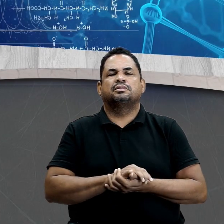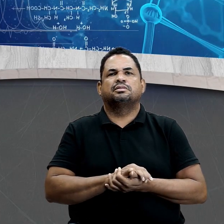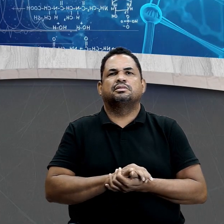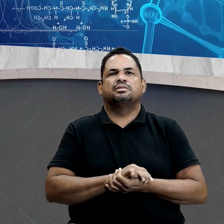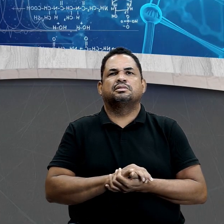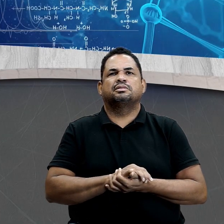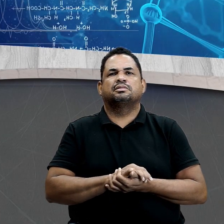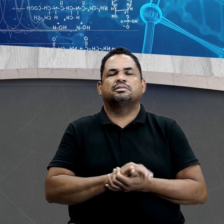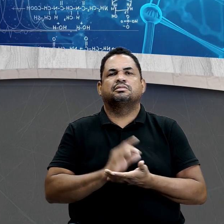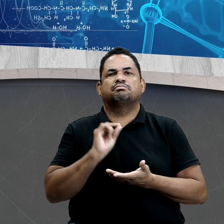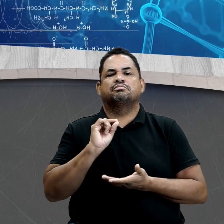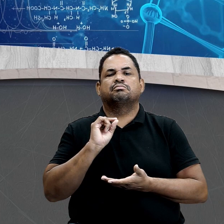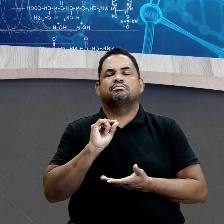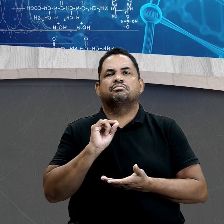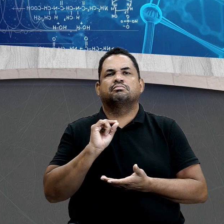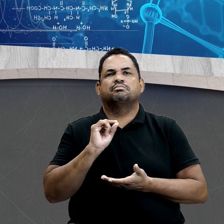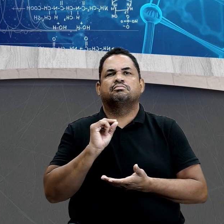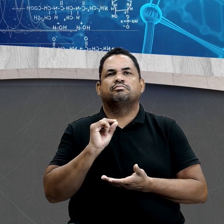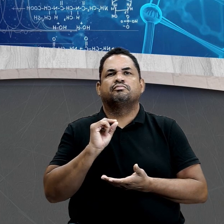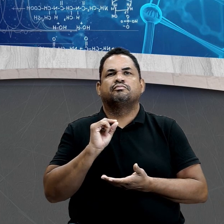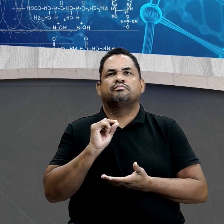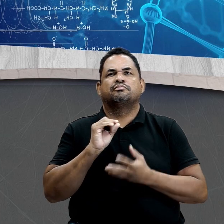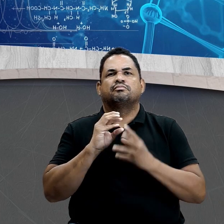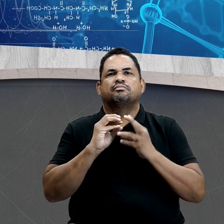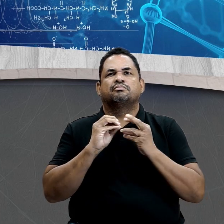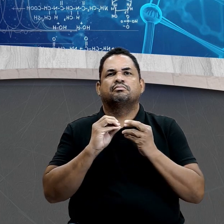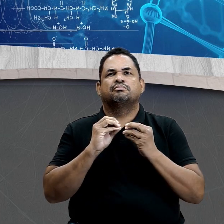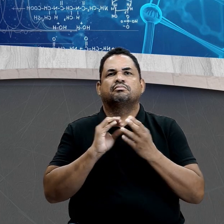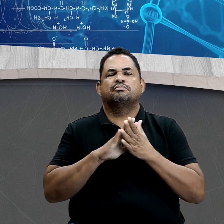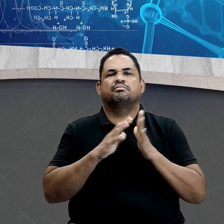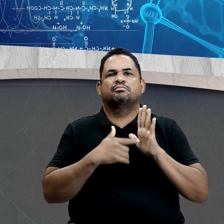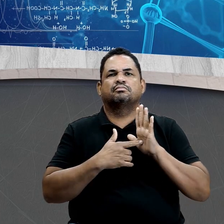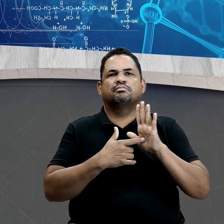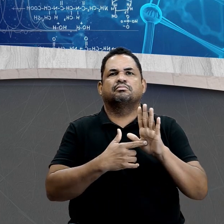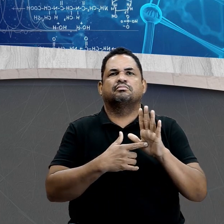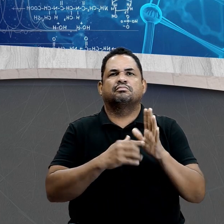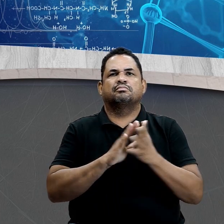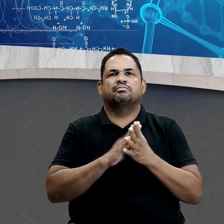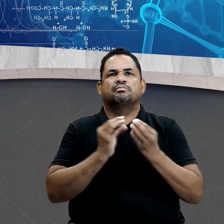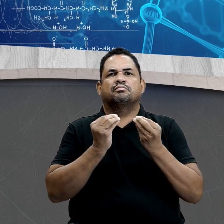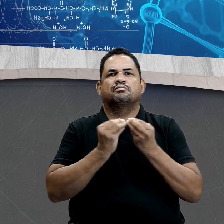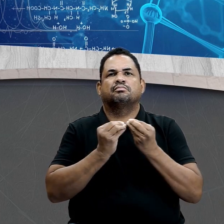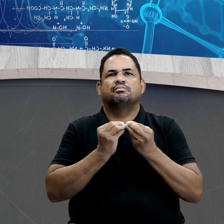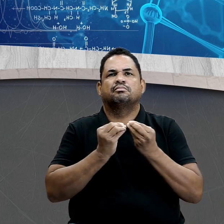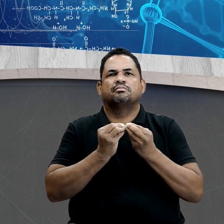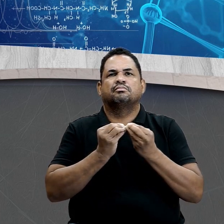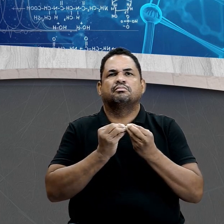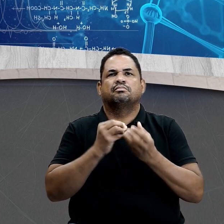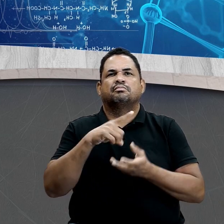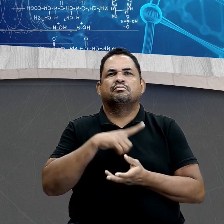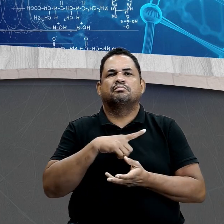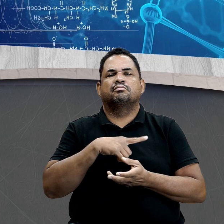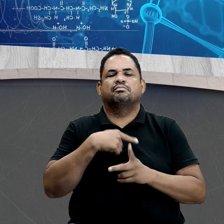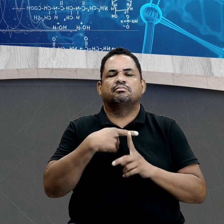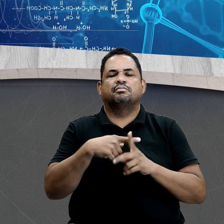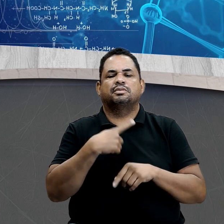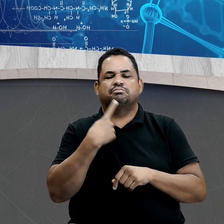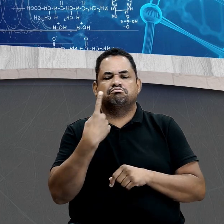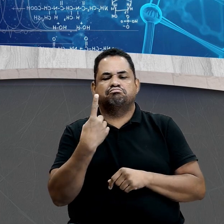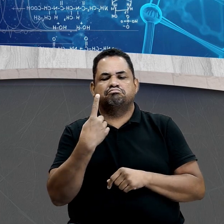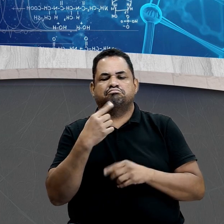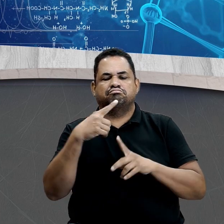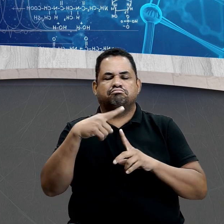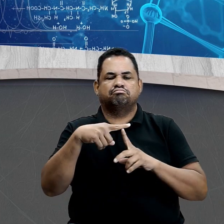de que aquelas representadas por moléculas onde existe mais de um tipo